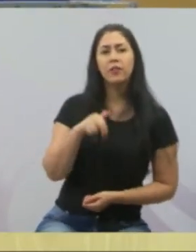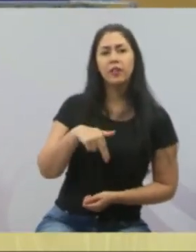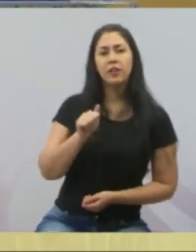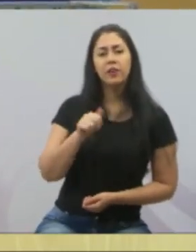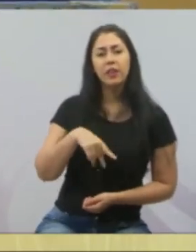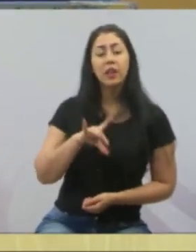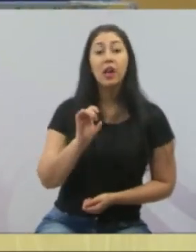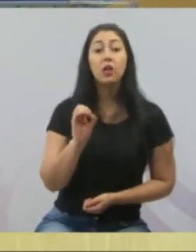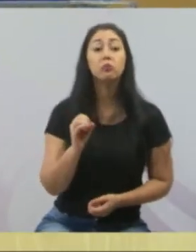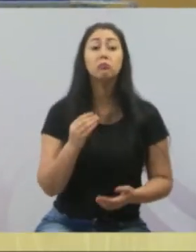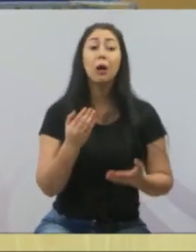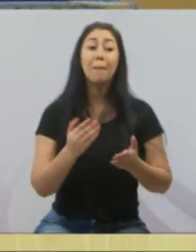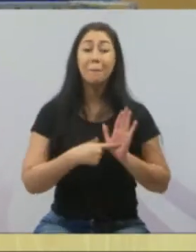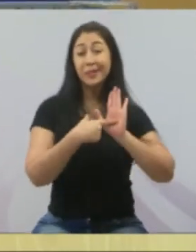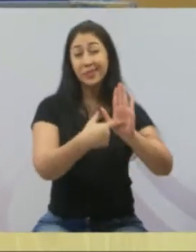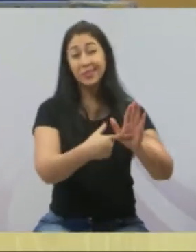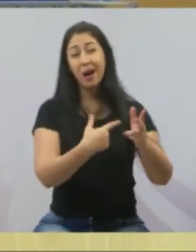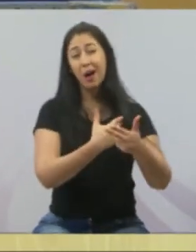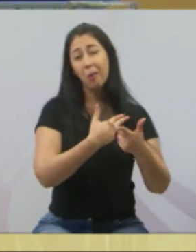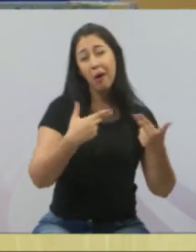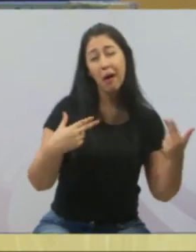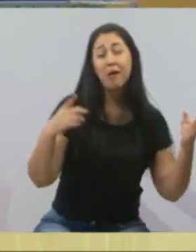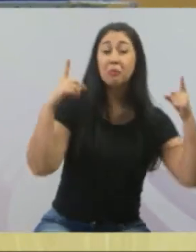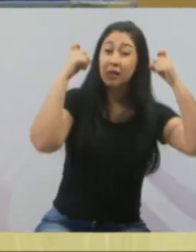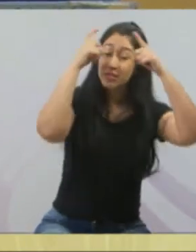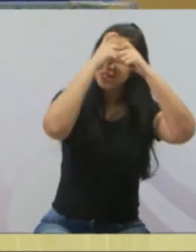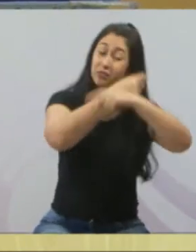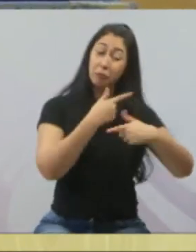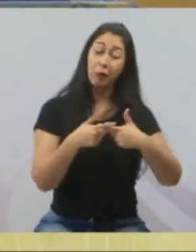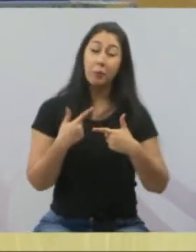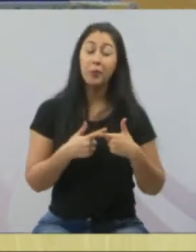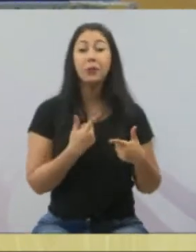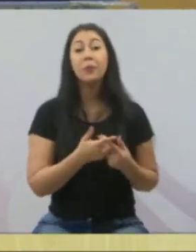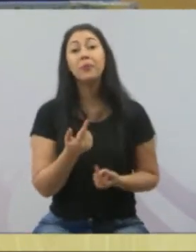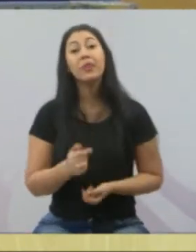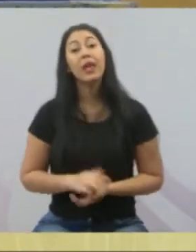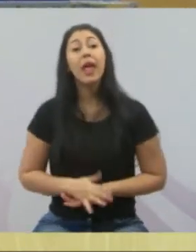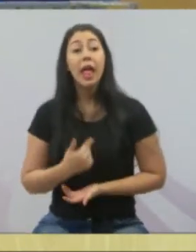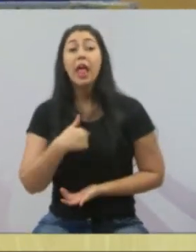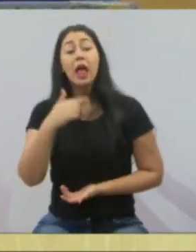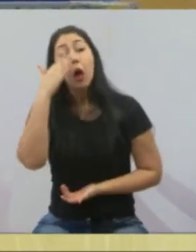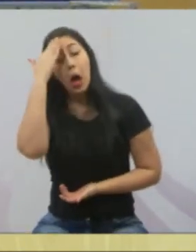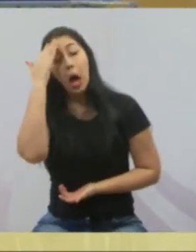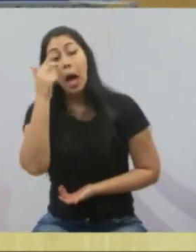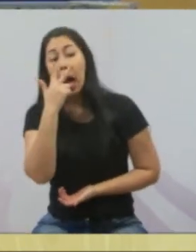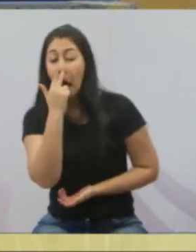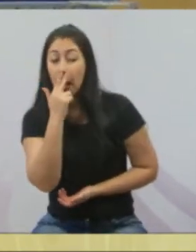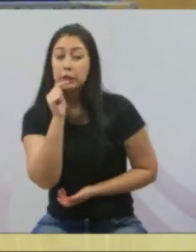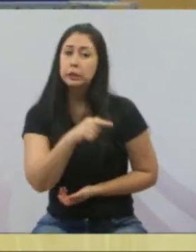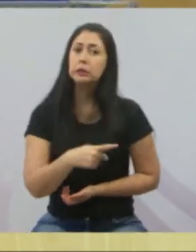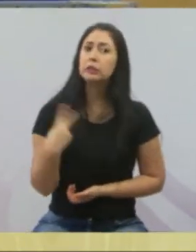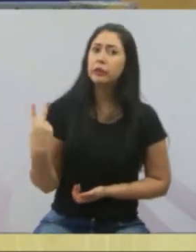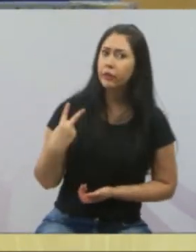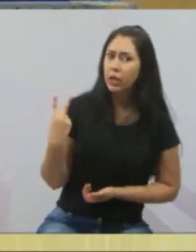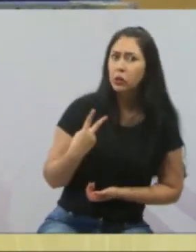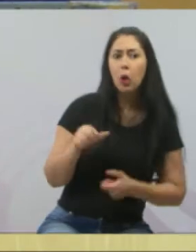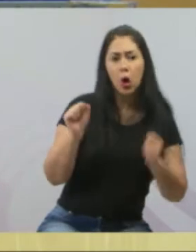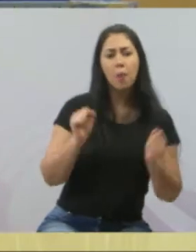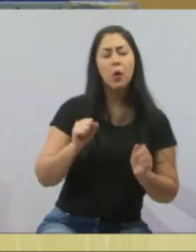Requerimento número 236. Requeremos ao excelentíssimo senhor presidente desta Casa, ouvido e aprovado pelo egrégio plenário, cumpridas as